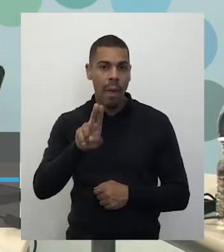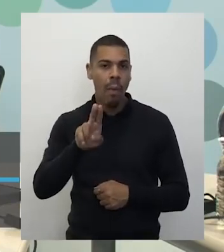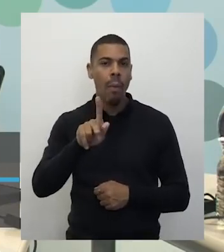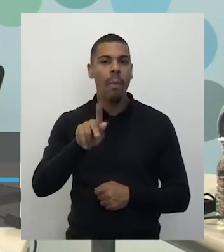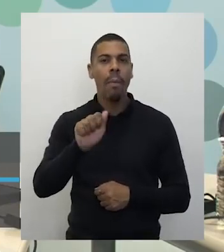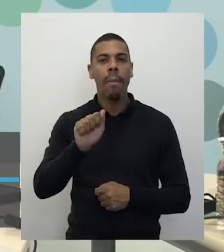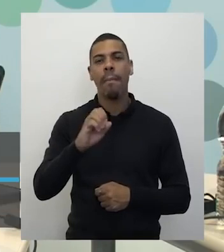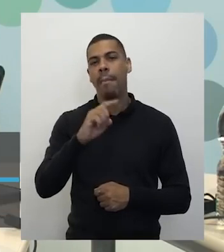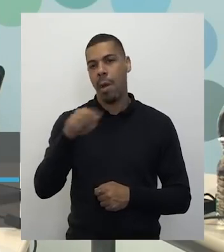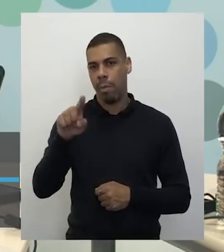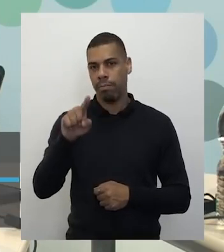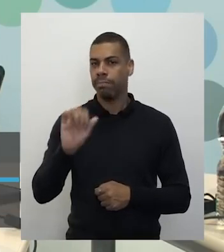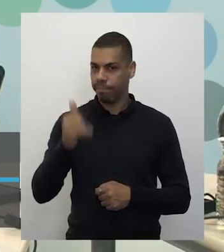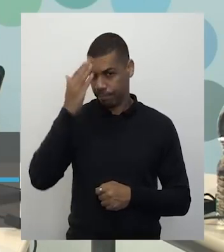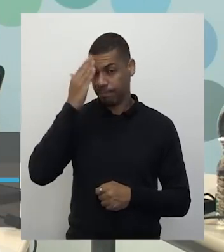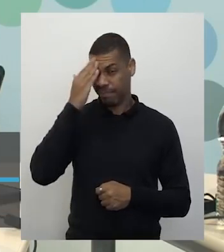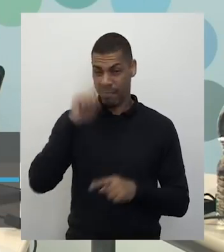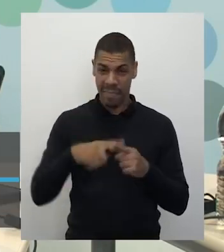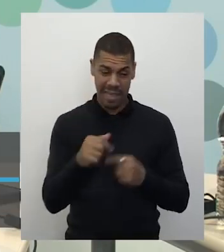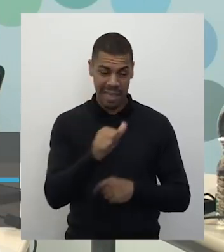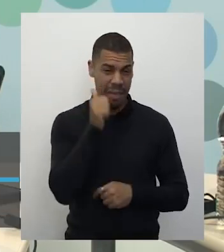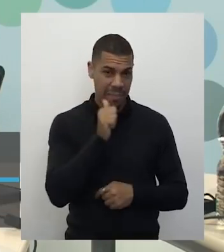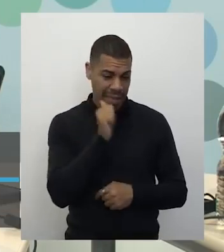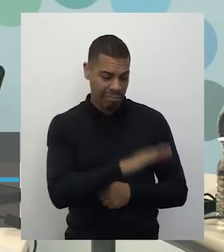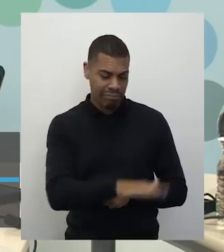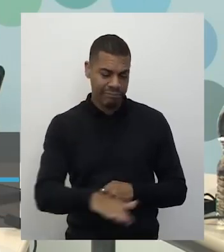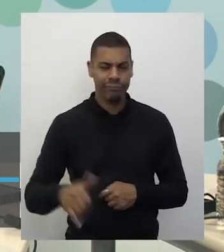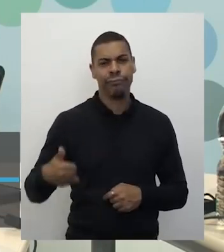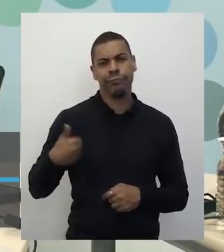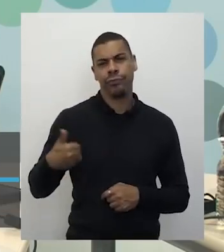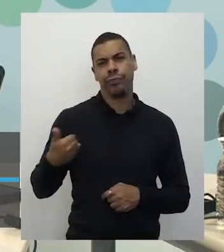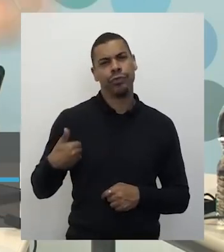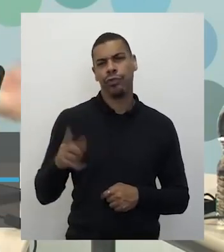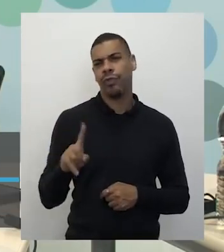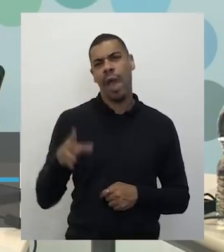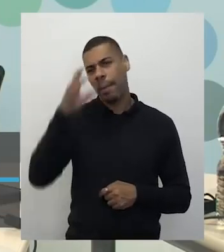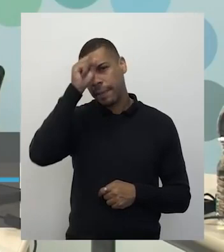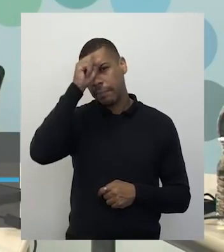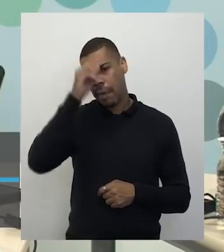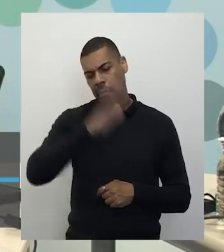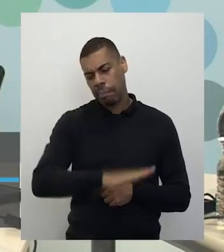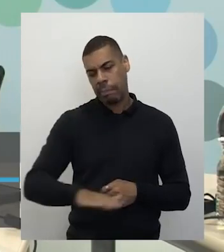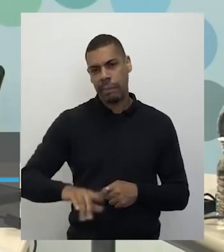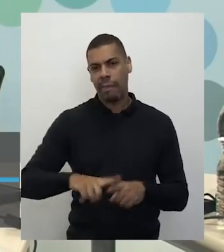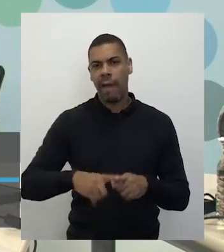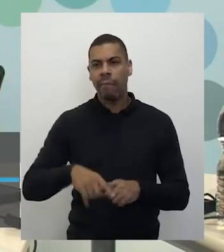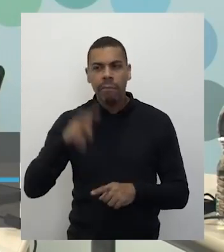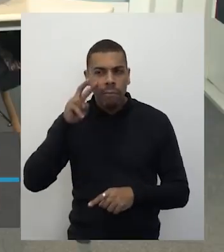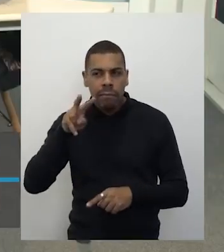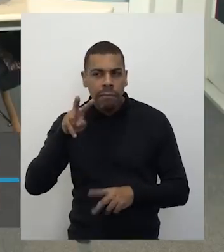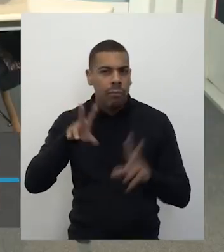pão, certo? Agora, a menininha de 2 anos, não. Vai aprendendo, de certa forma, por repetição, por ver o outro falar, certo?